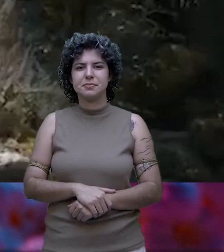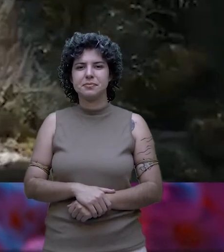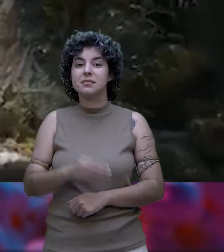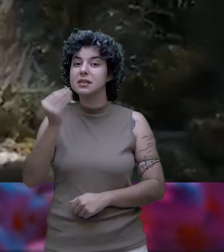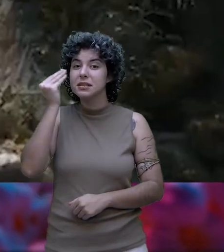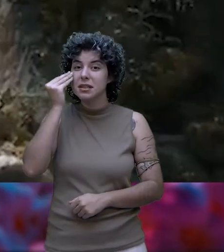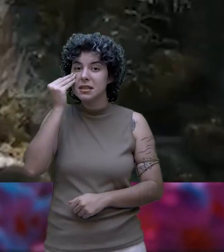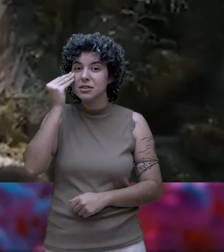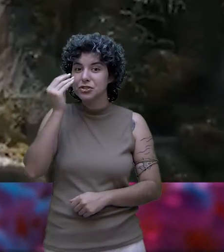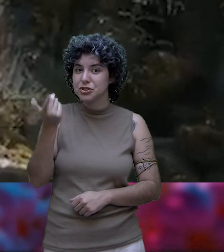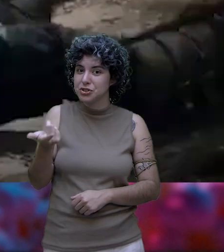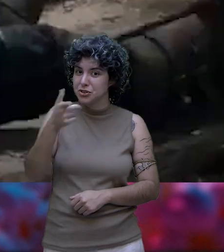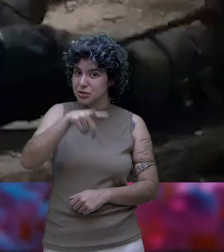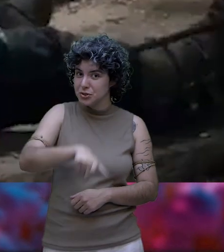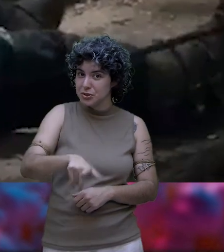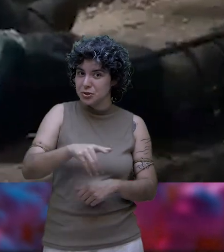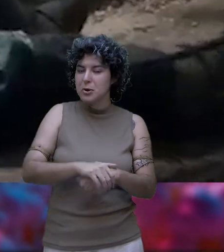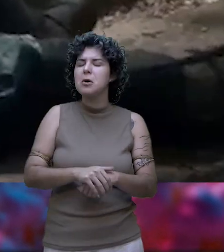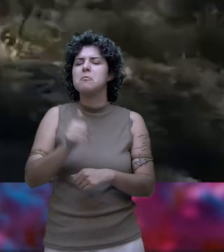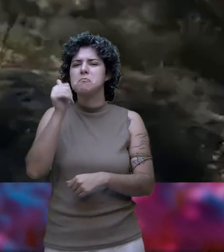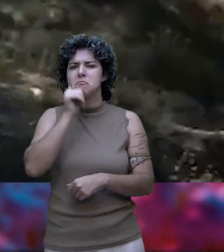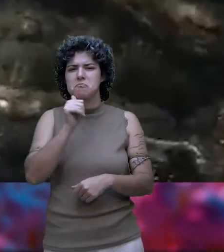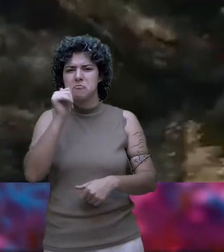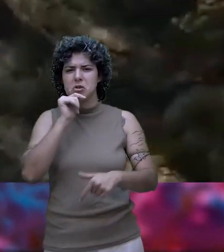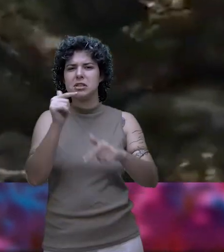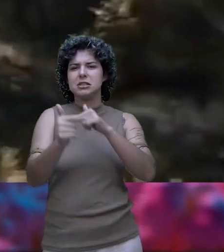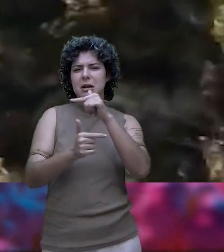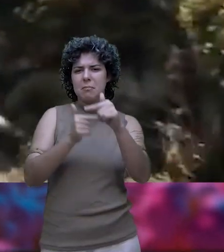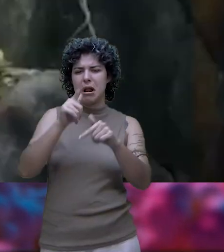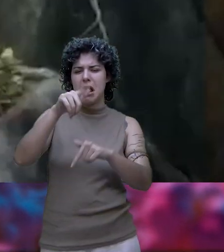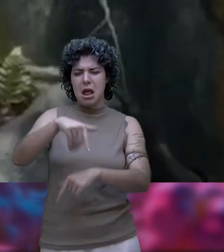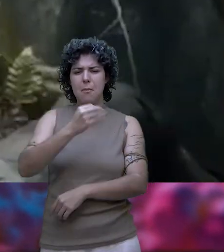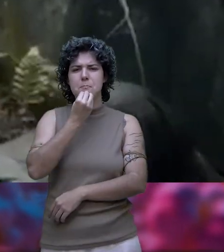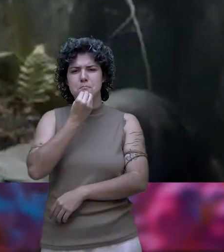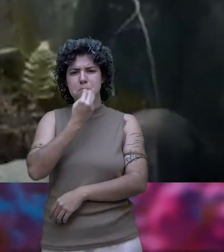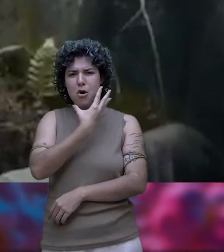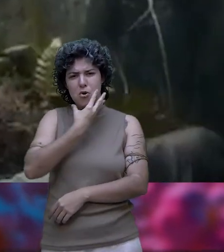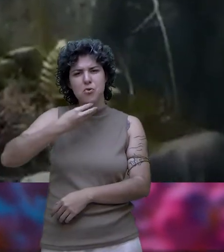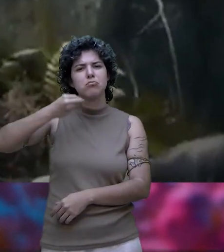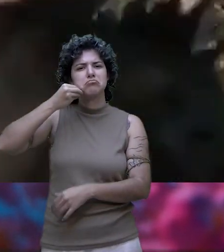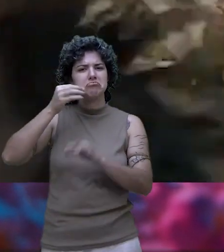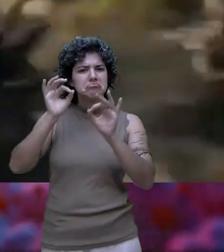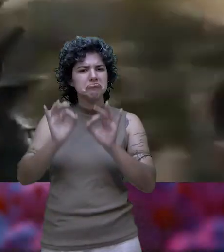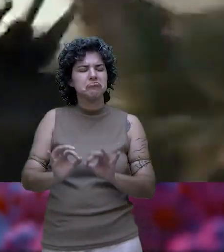Teste de Tauriel. Sim, mulheres trabalham e são boas nisso.